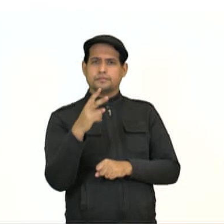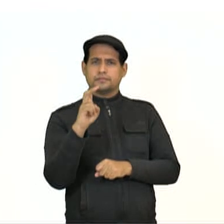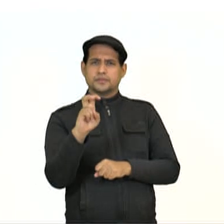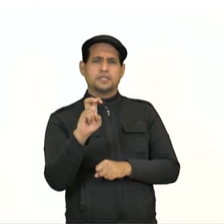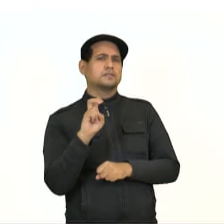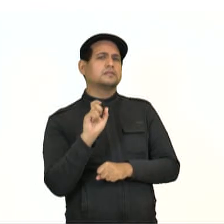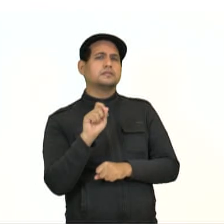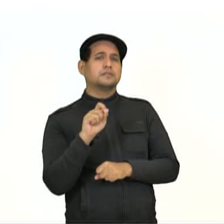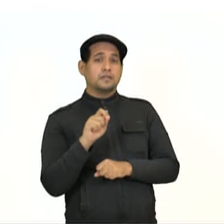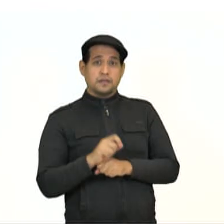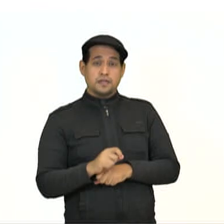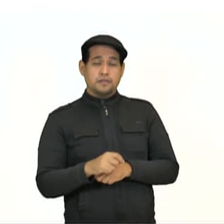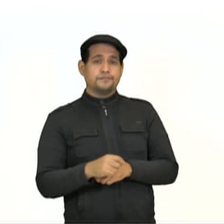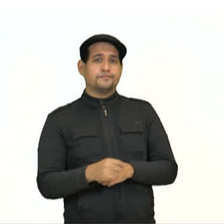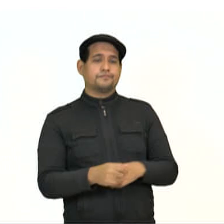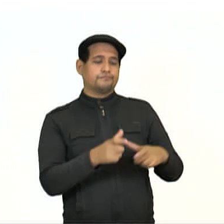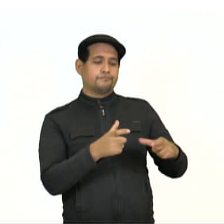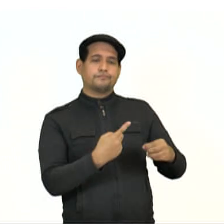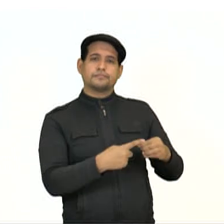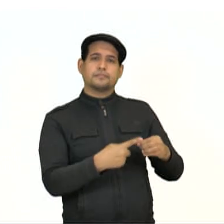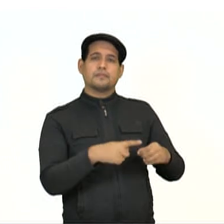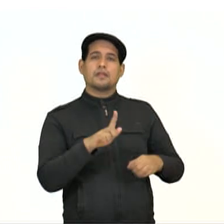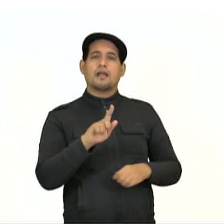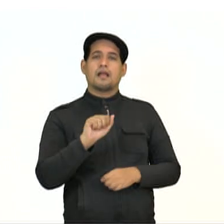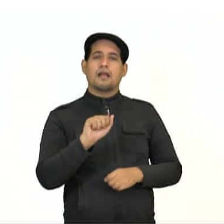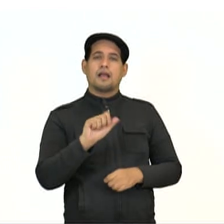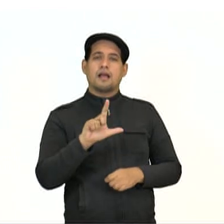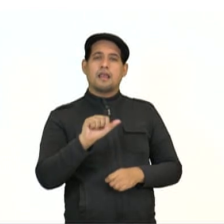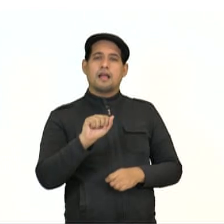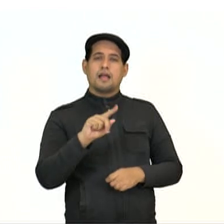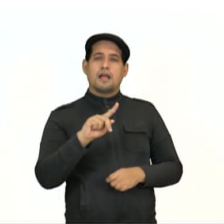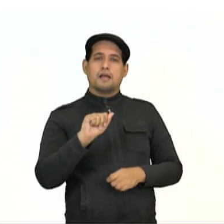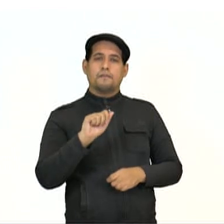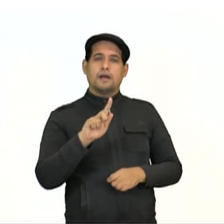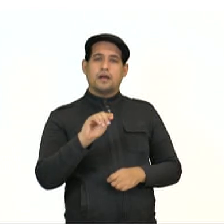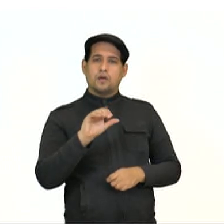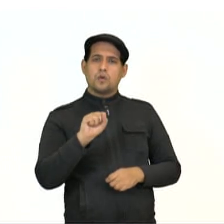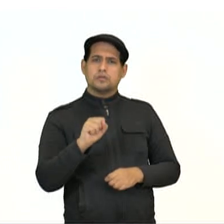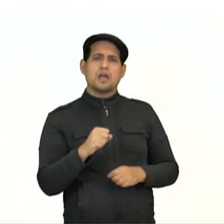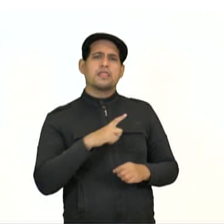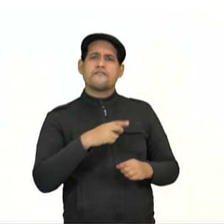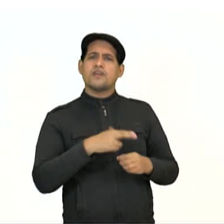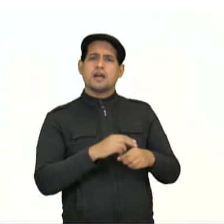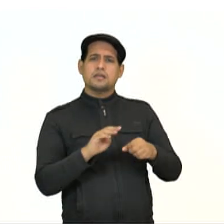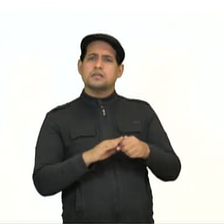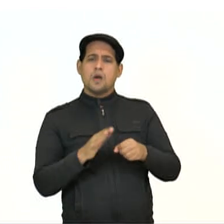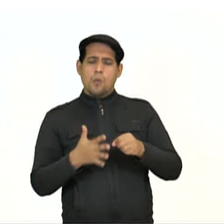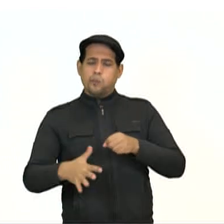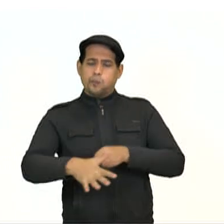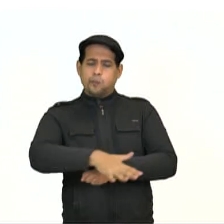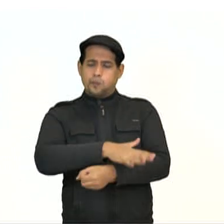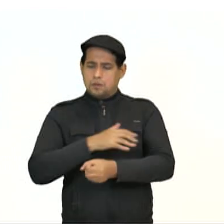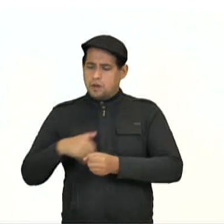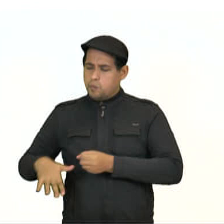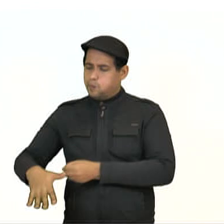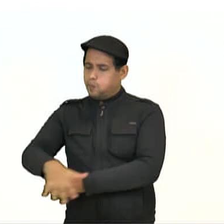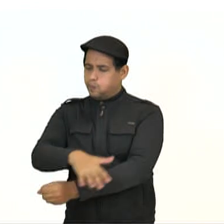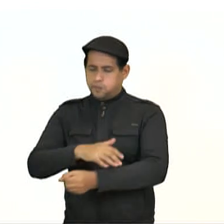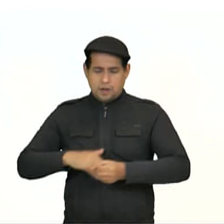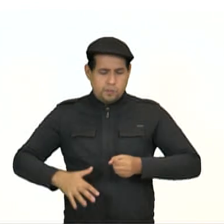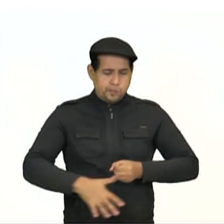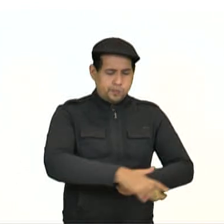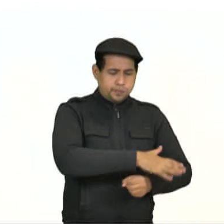ele foi para Galápagos, tá? Que é um local que tem várias ilhas. E ele começou a ver que nessas ilhas de